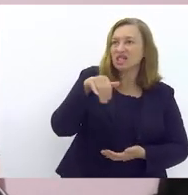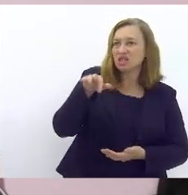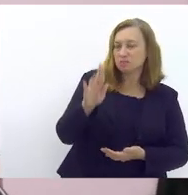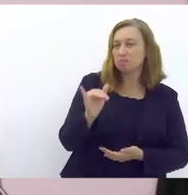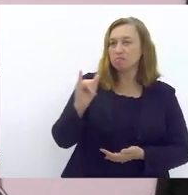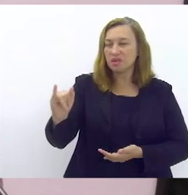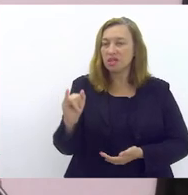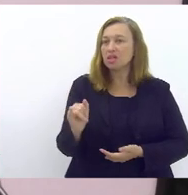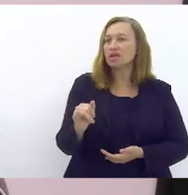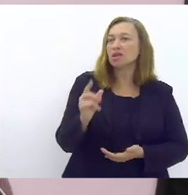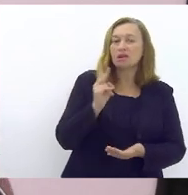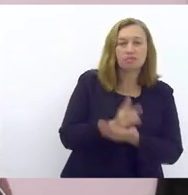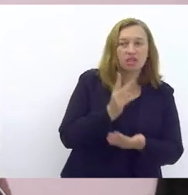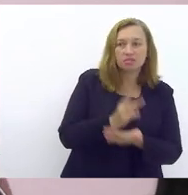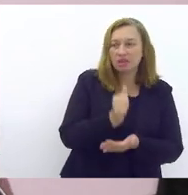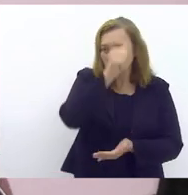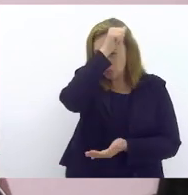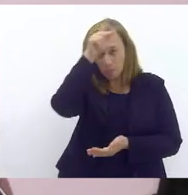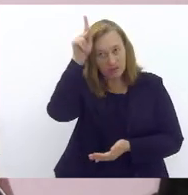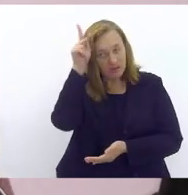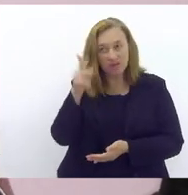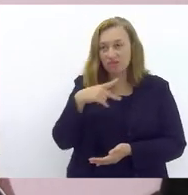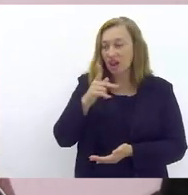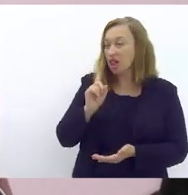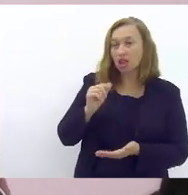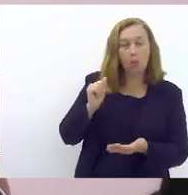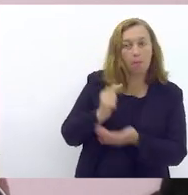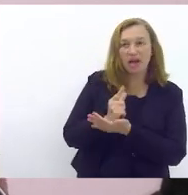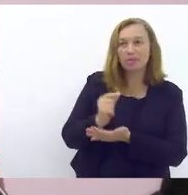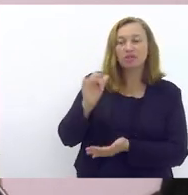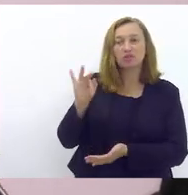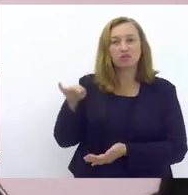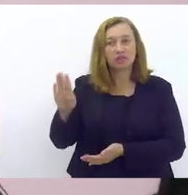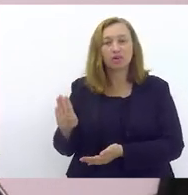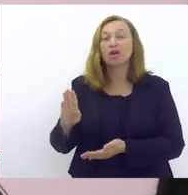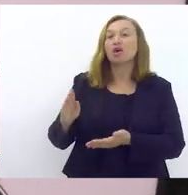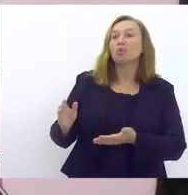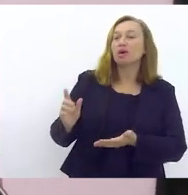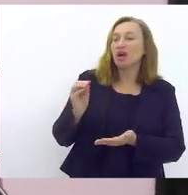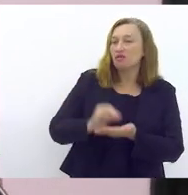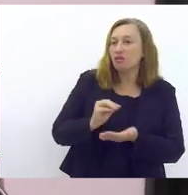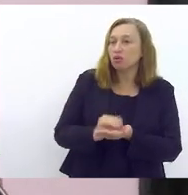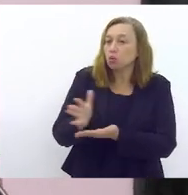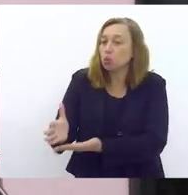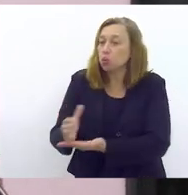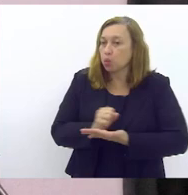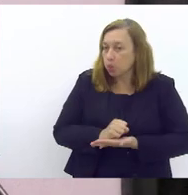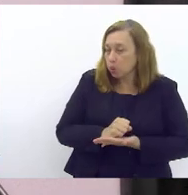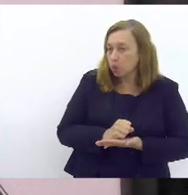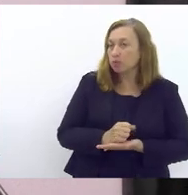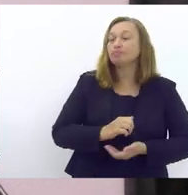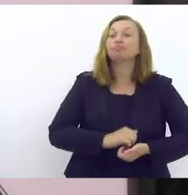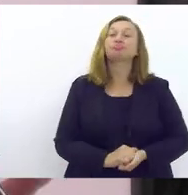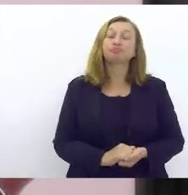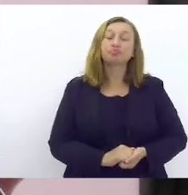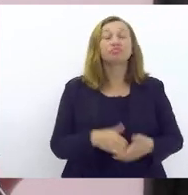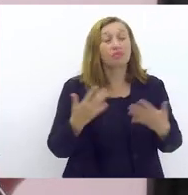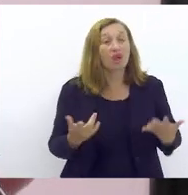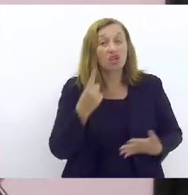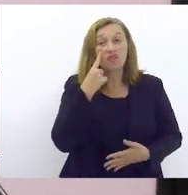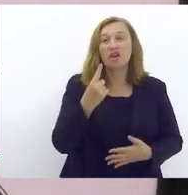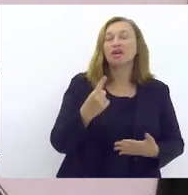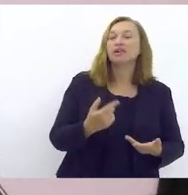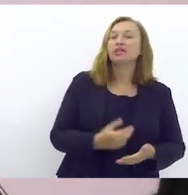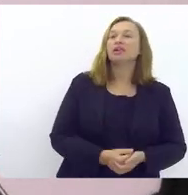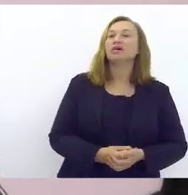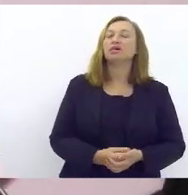e ainda assim o prefeito justifica o não pagamento do Fundeb pela falta de arrecadação, o não pagamento do piso. E aí a gente vem fazer